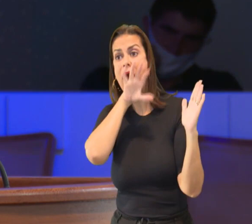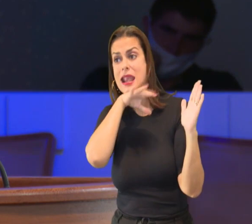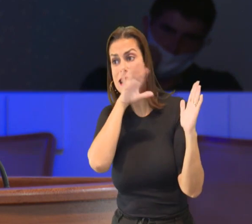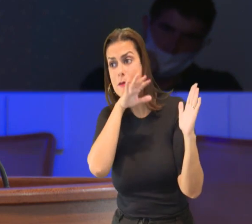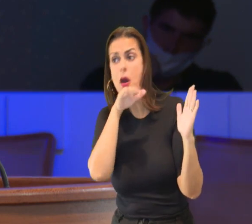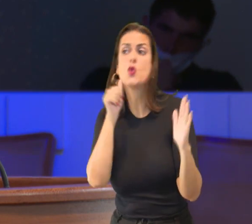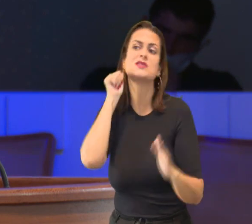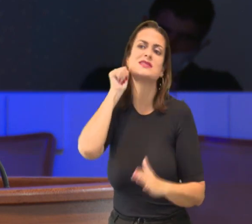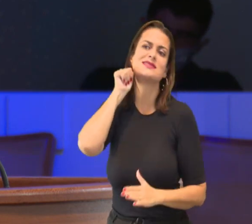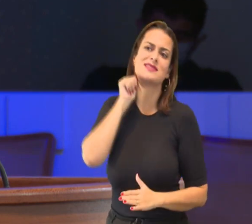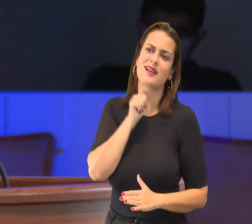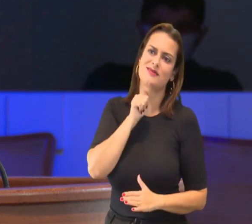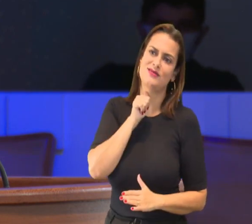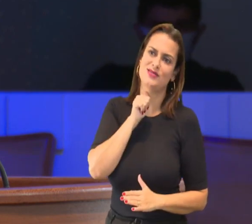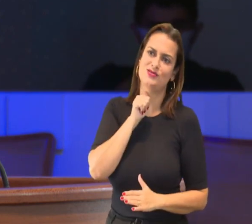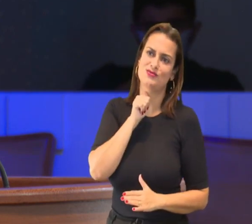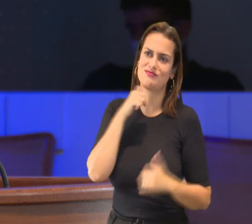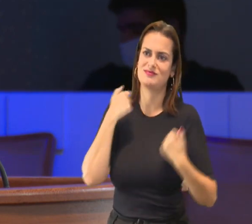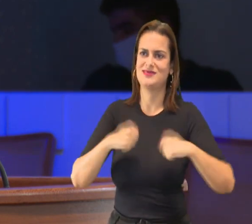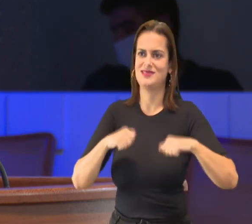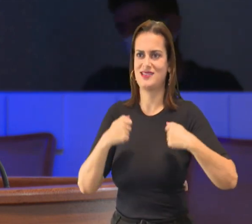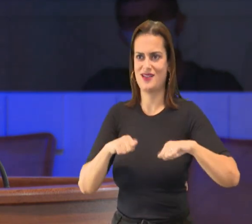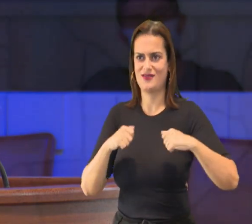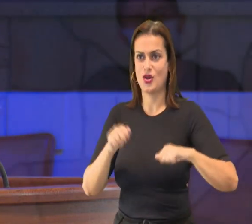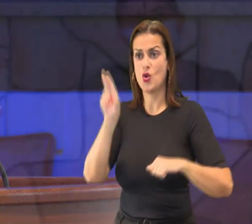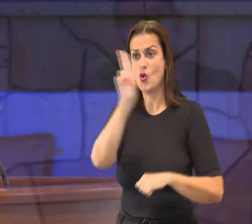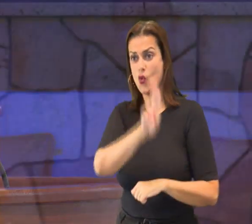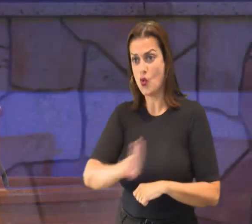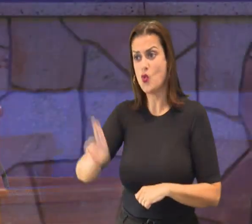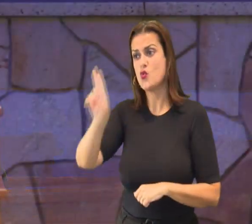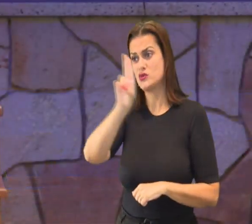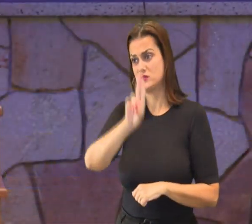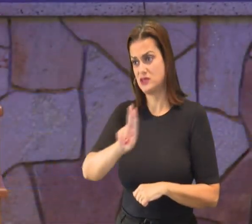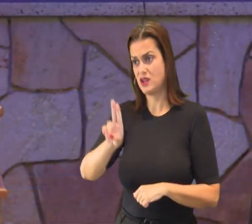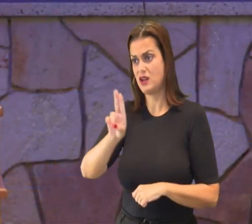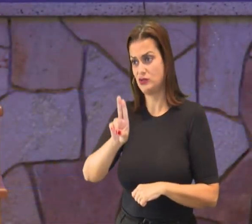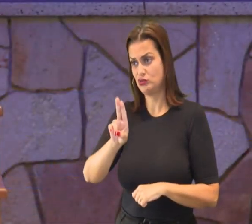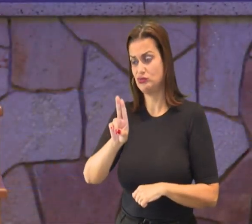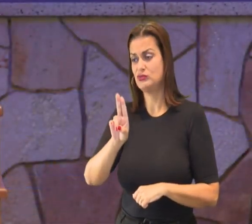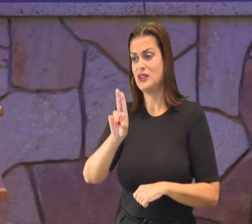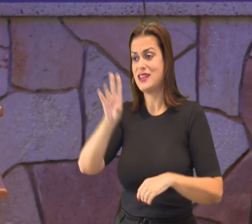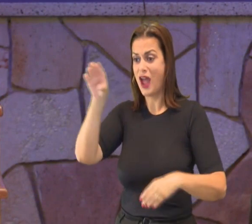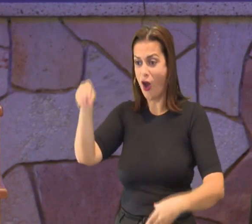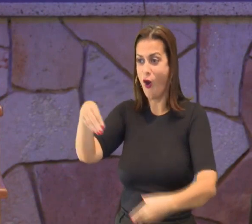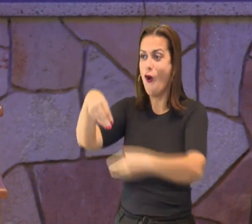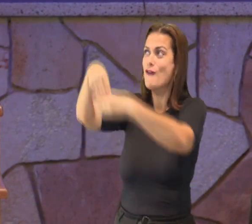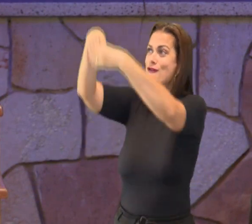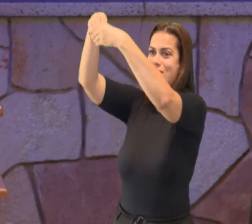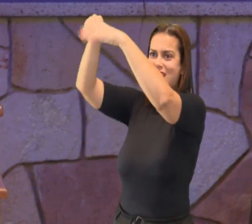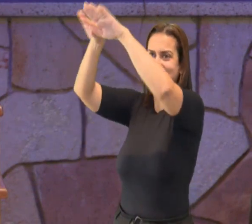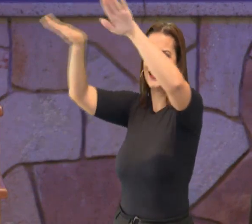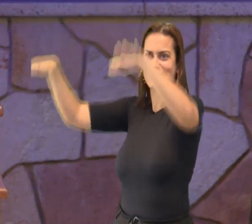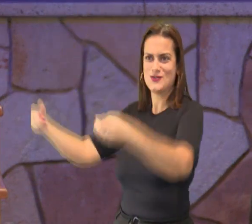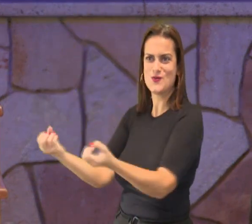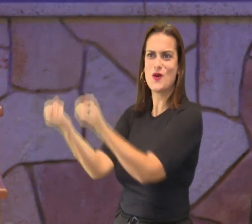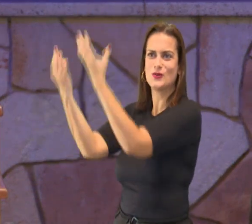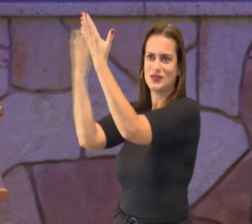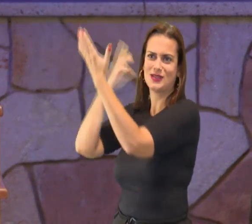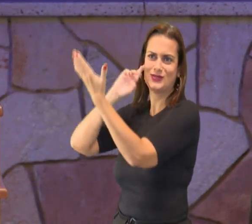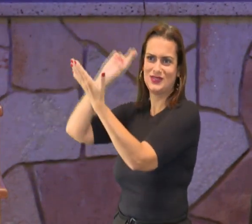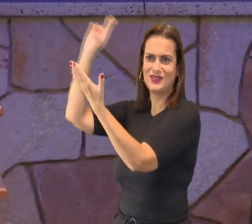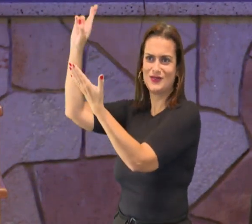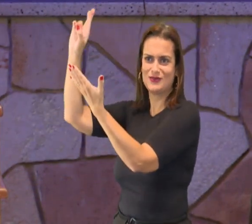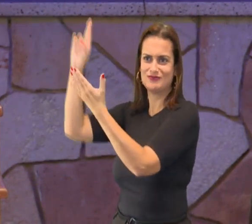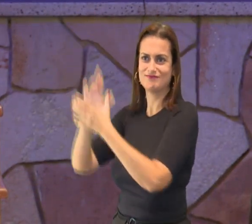ser sacrificados, usados assim no sacrifício, no holocausto, como oferta para o Senhor. E esse texto